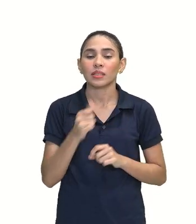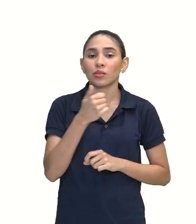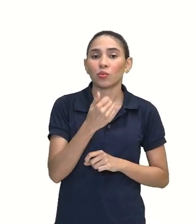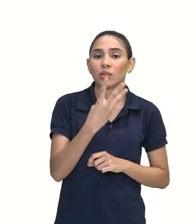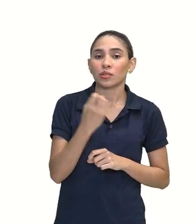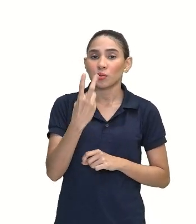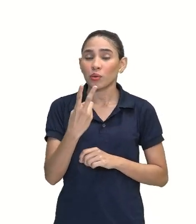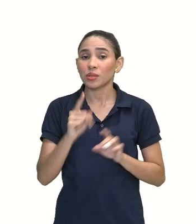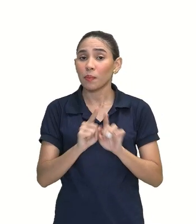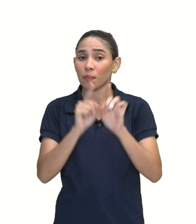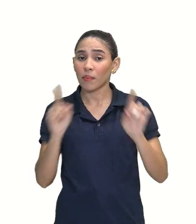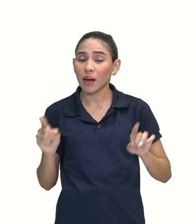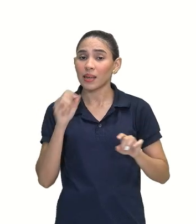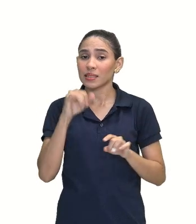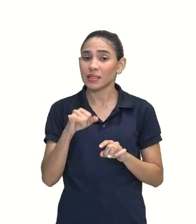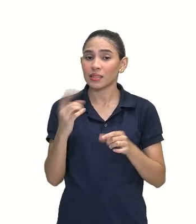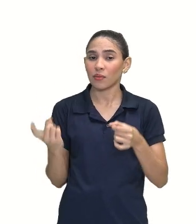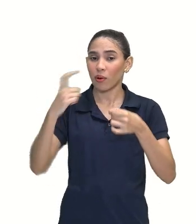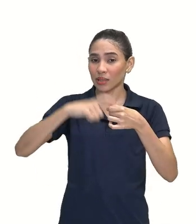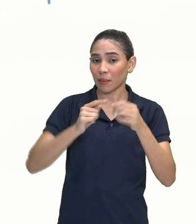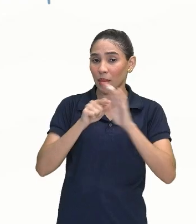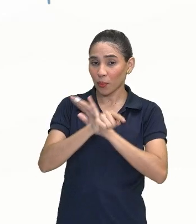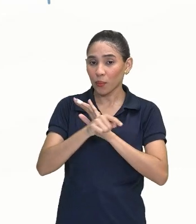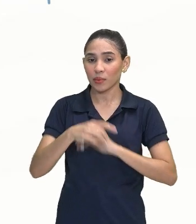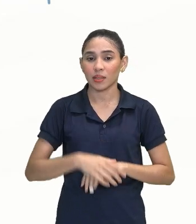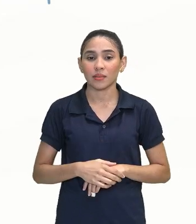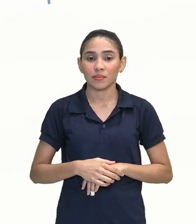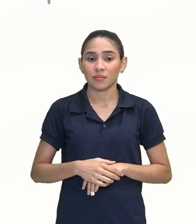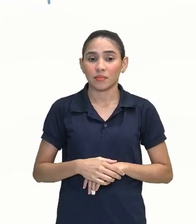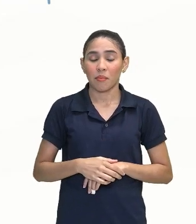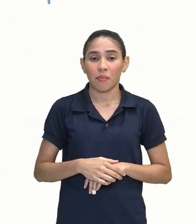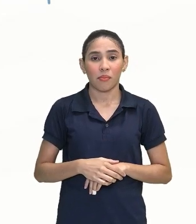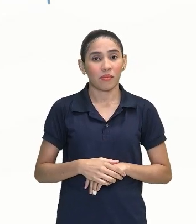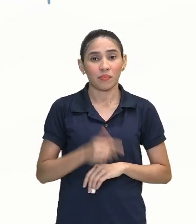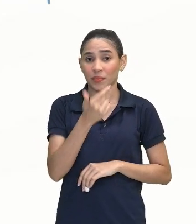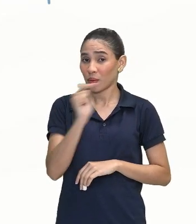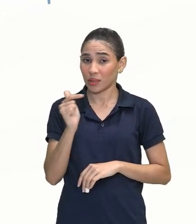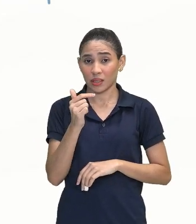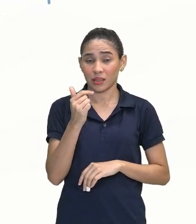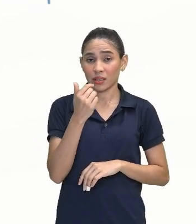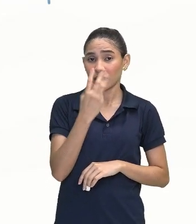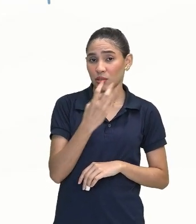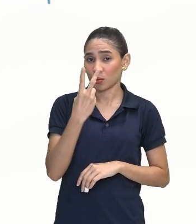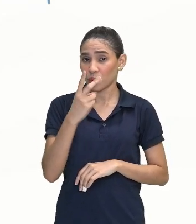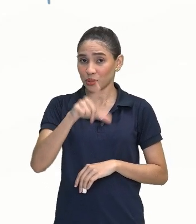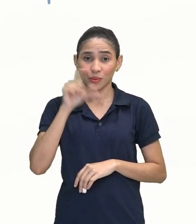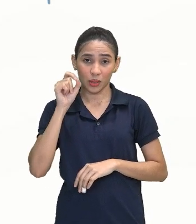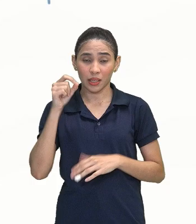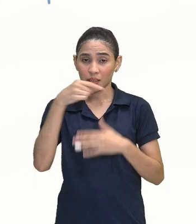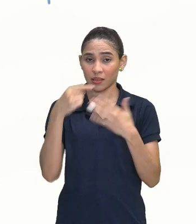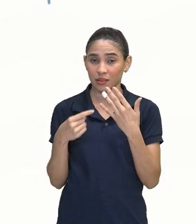132. Mas se a gente voltar aqui na questão, eu não tenho 32 para marcar alternativa